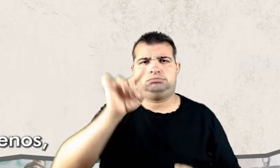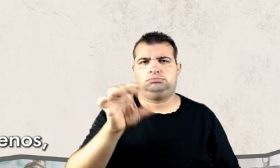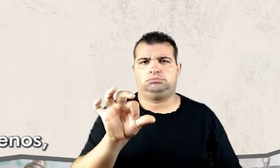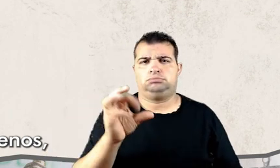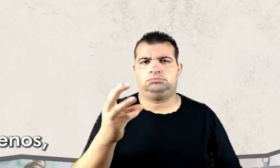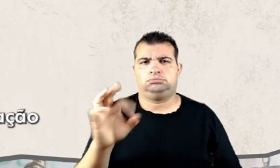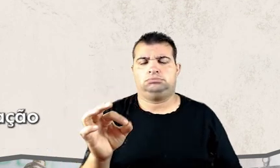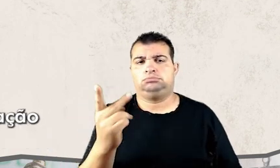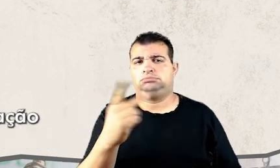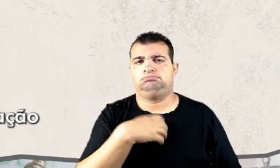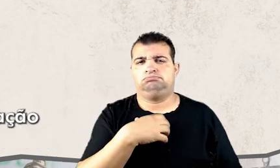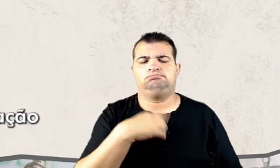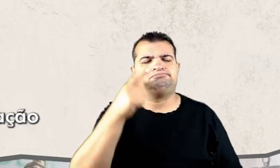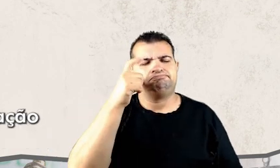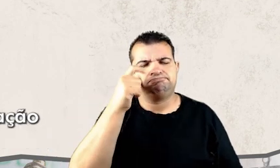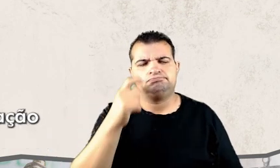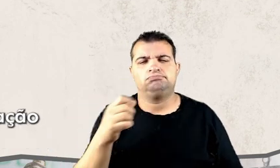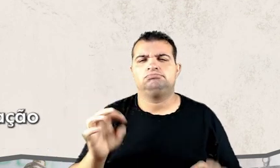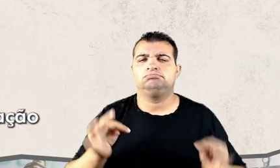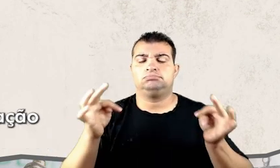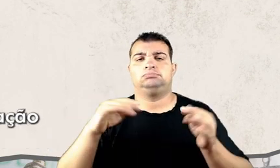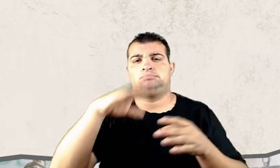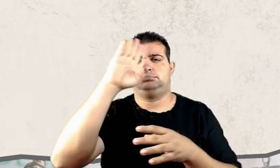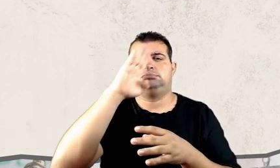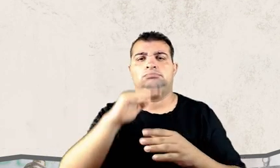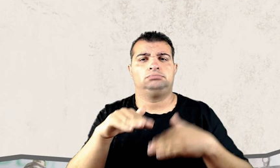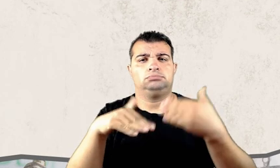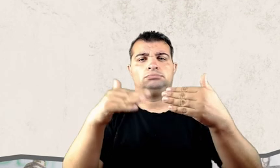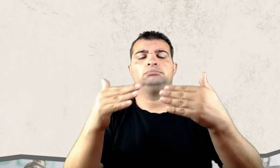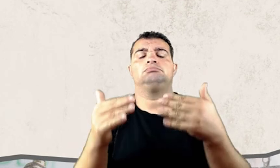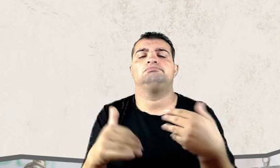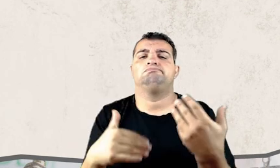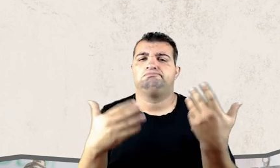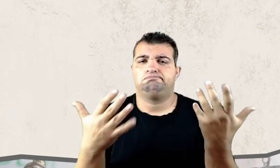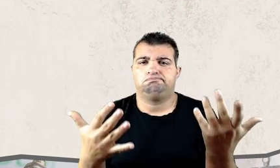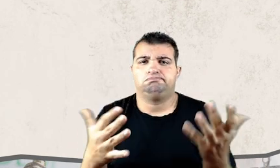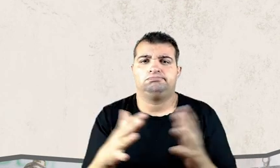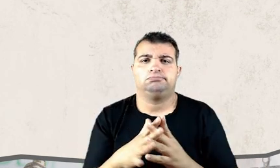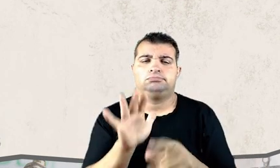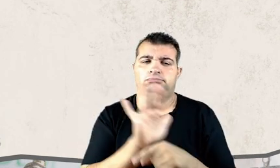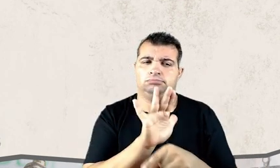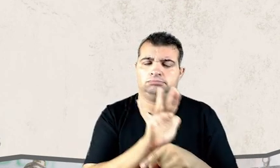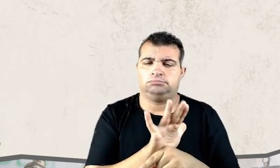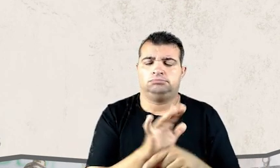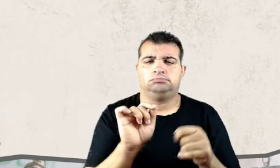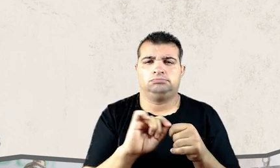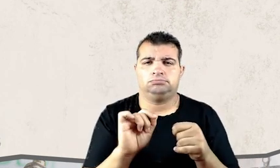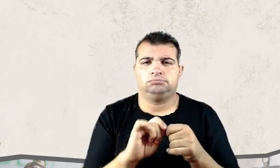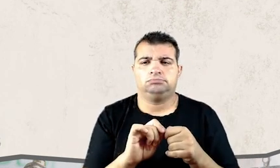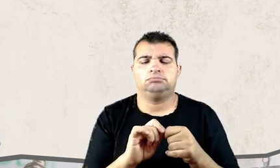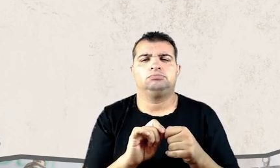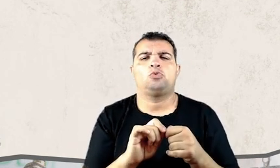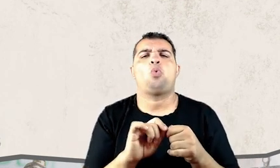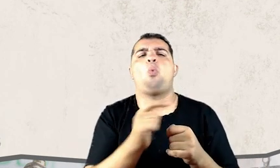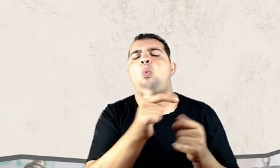anos 30, mais ou menos, se interessaram pela modernização brasileira e, portanto, ajudavam a